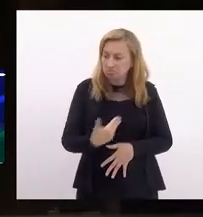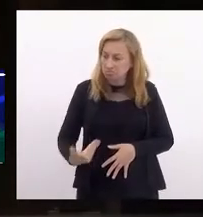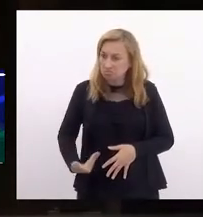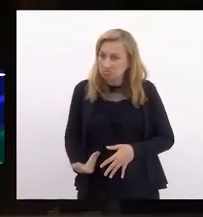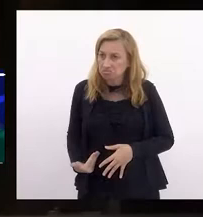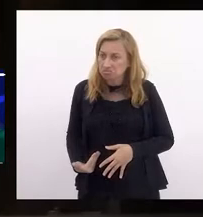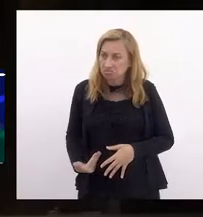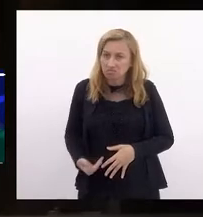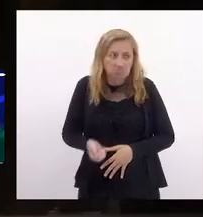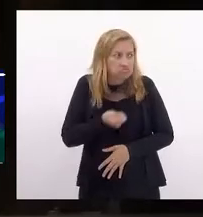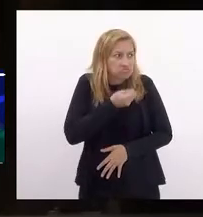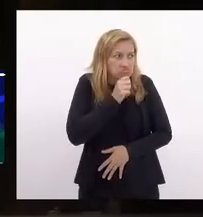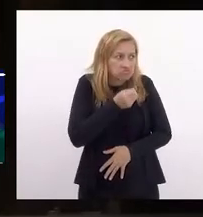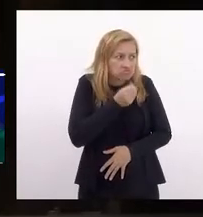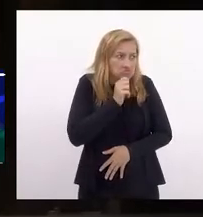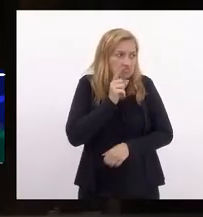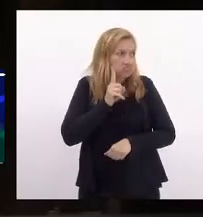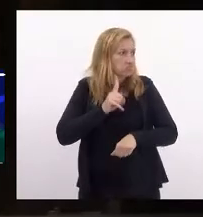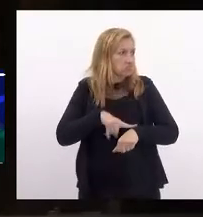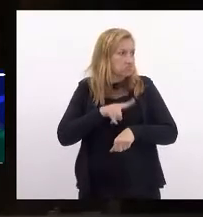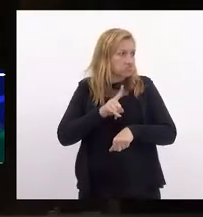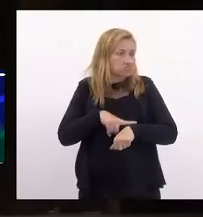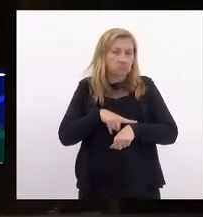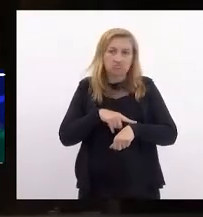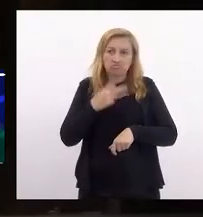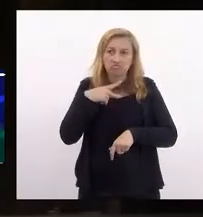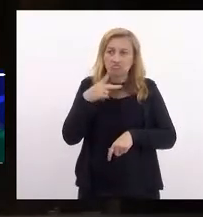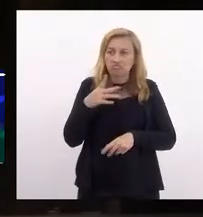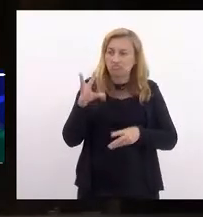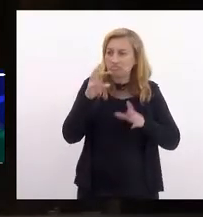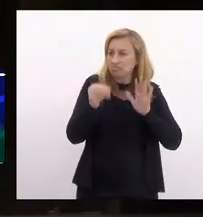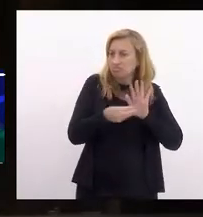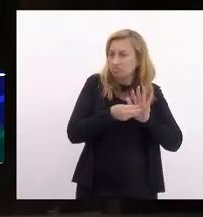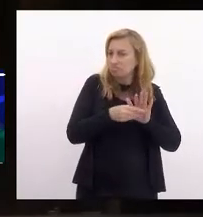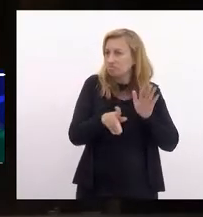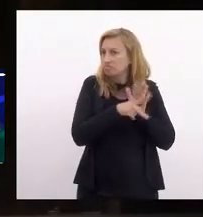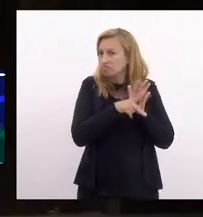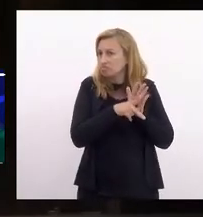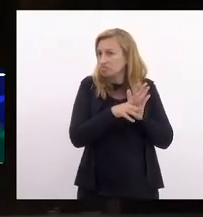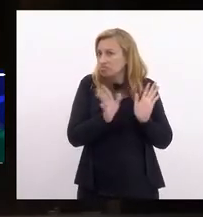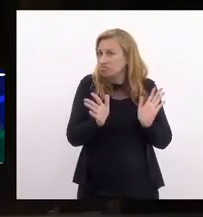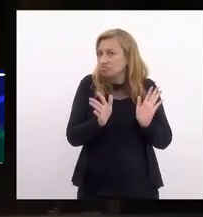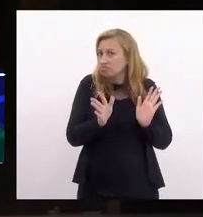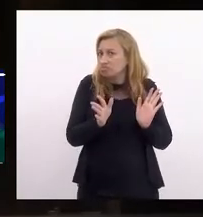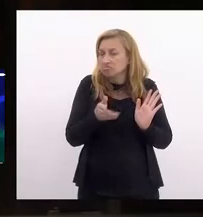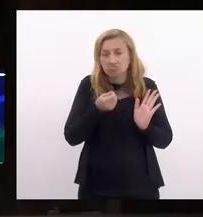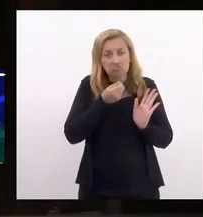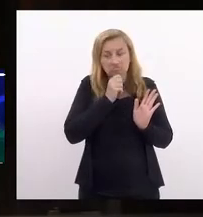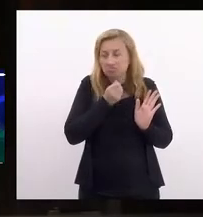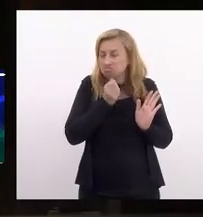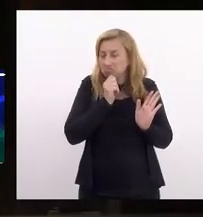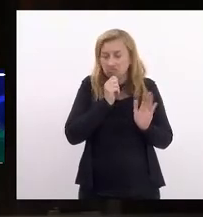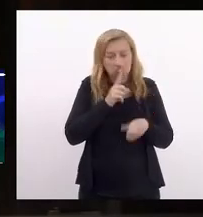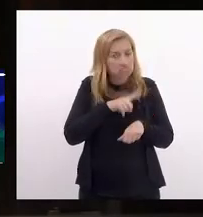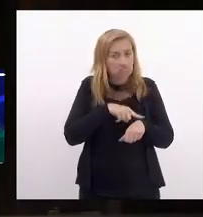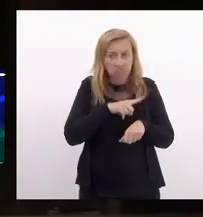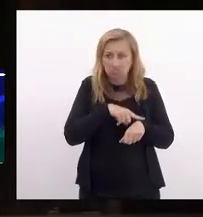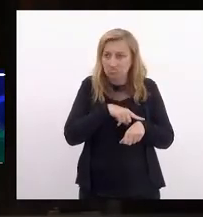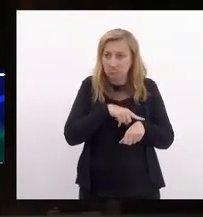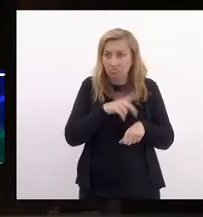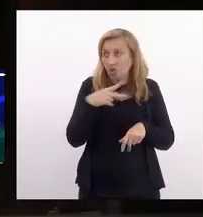em nenhum momento está mencionado neste projeto e em nenhum momento